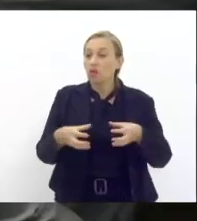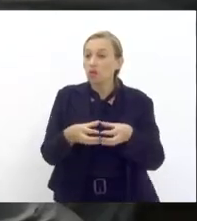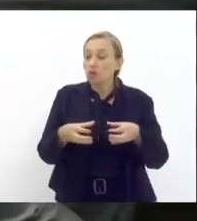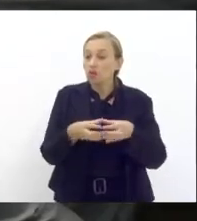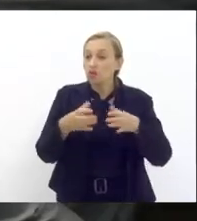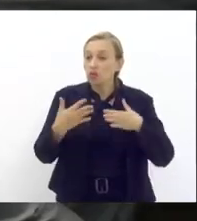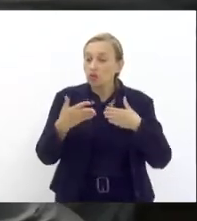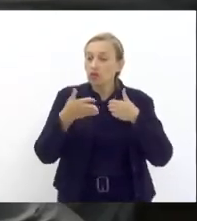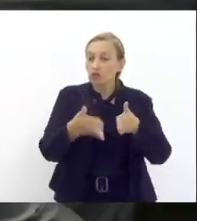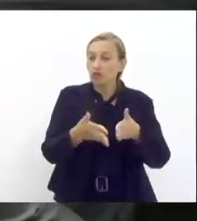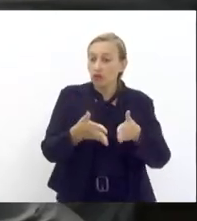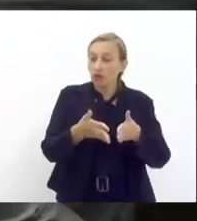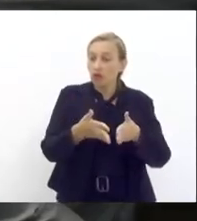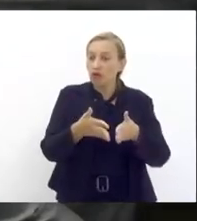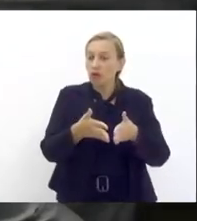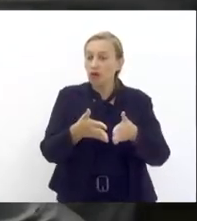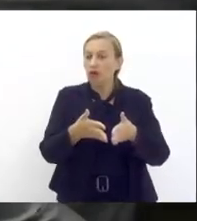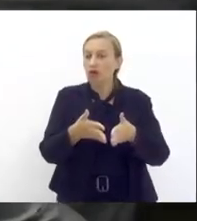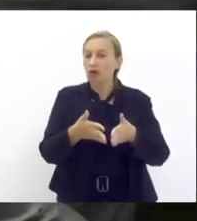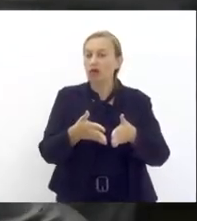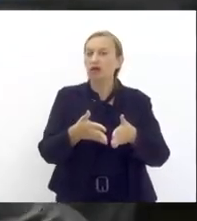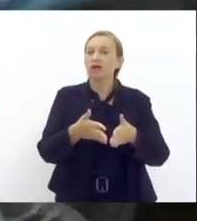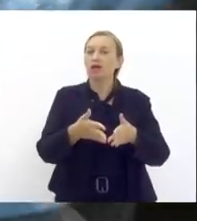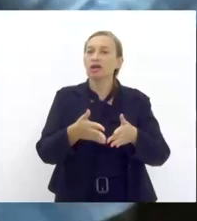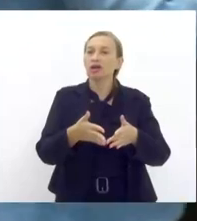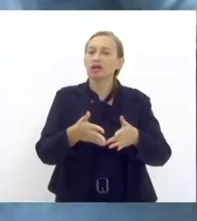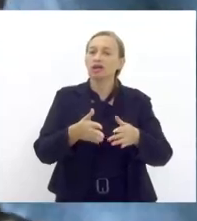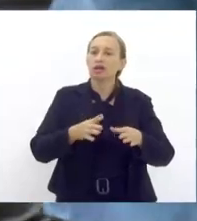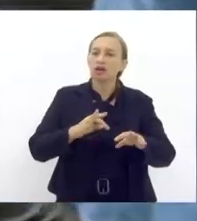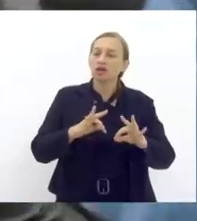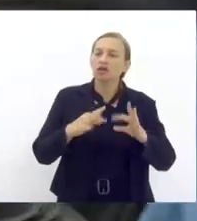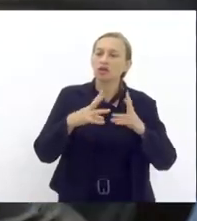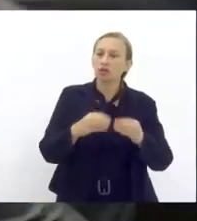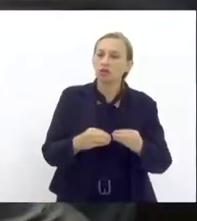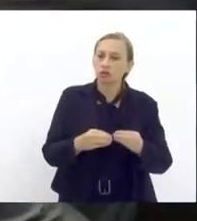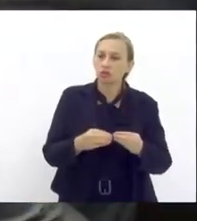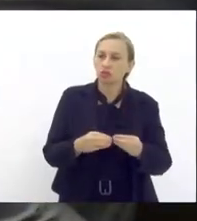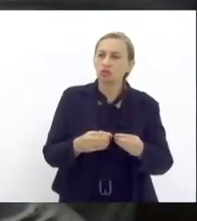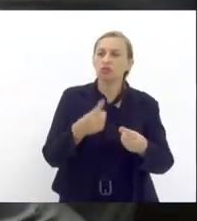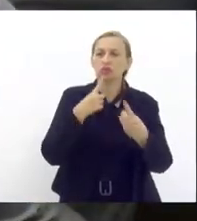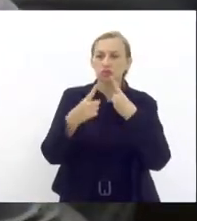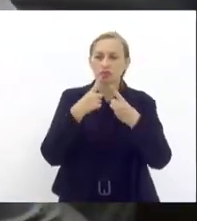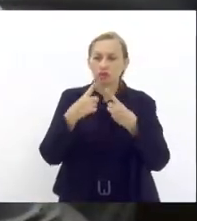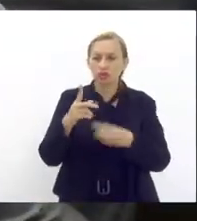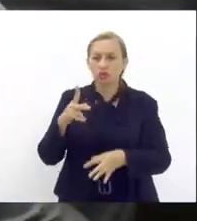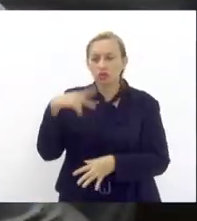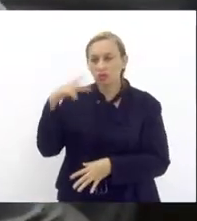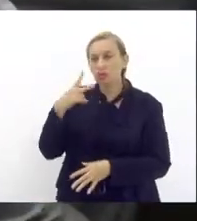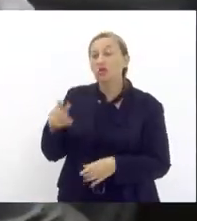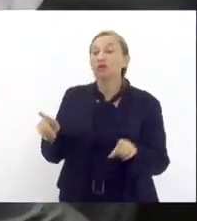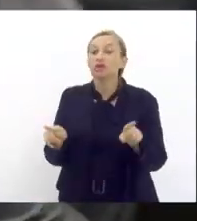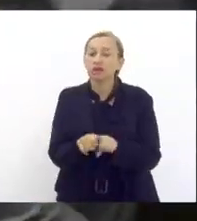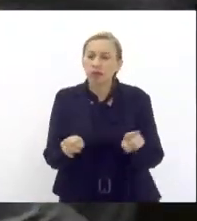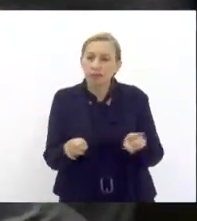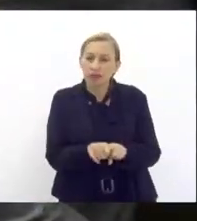orientação, da composição daquelas e daqueles que debatem a política e que interferem no debate público. Além disso, o Estado do Rio de